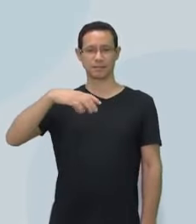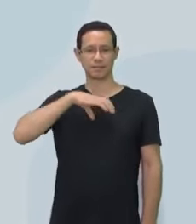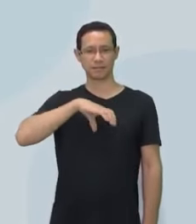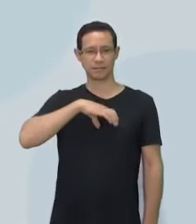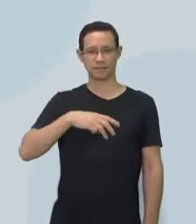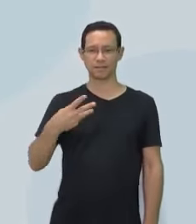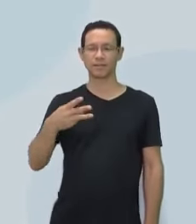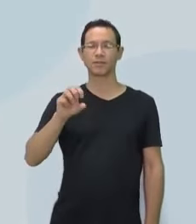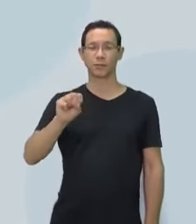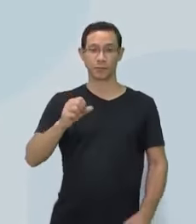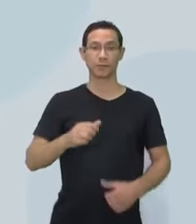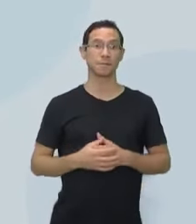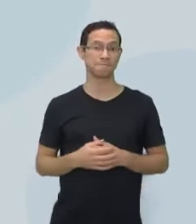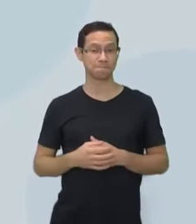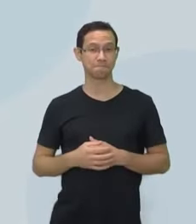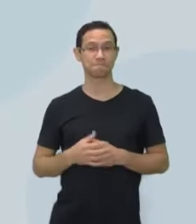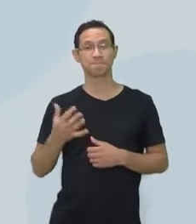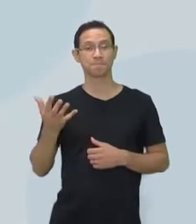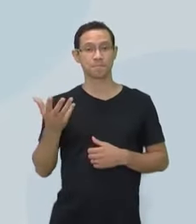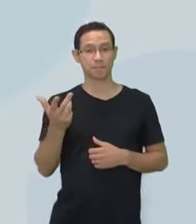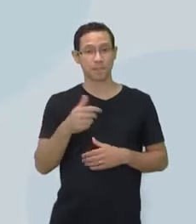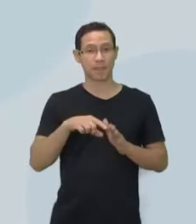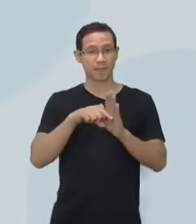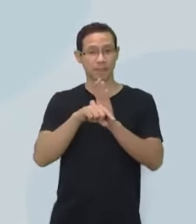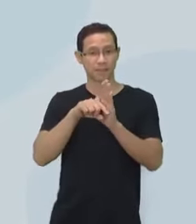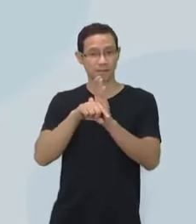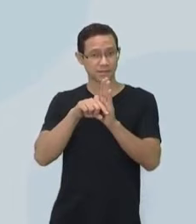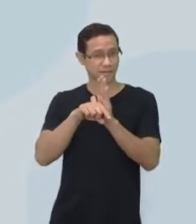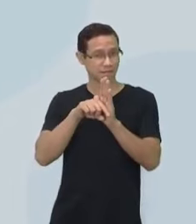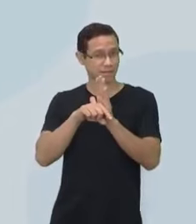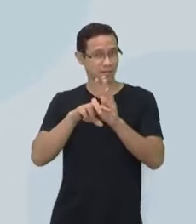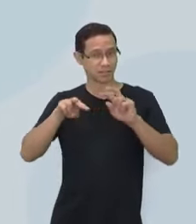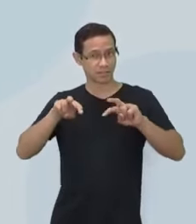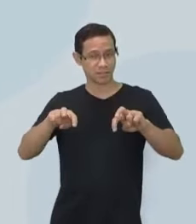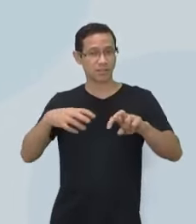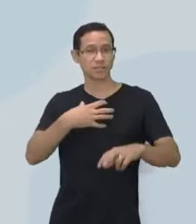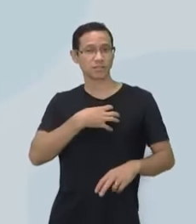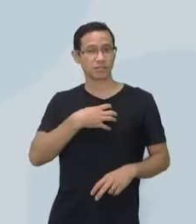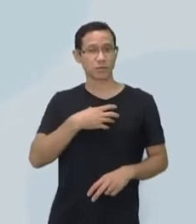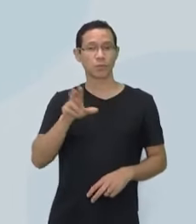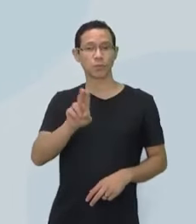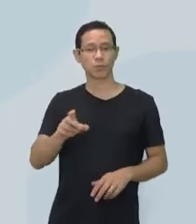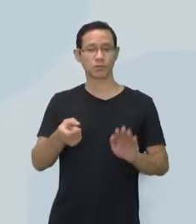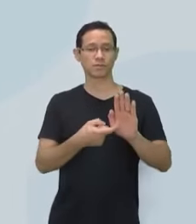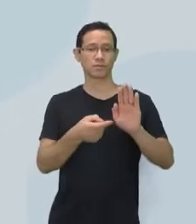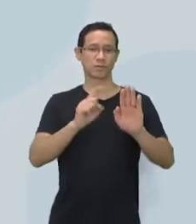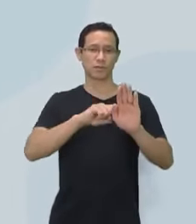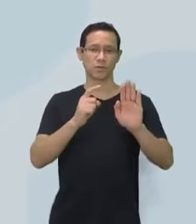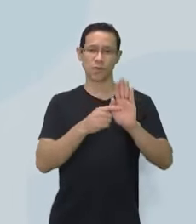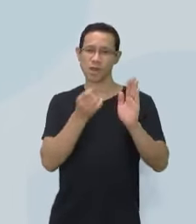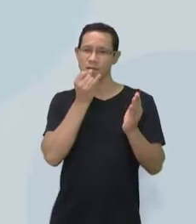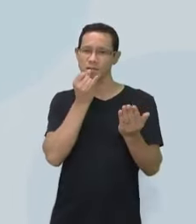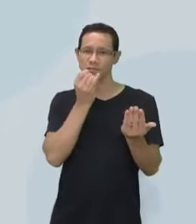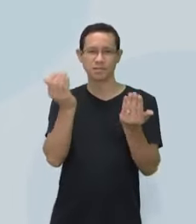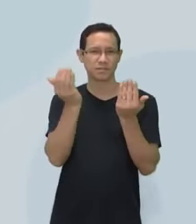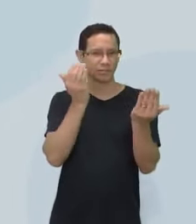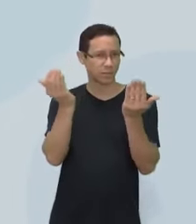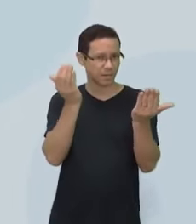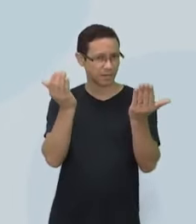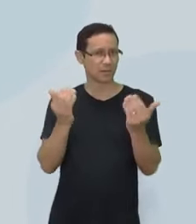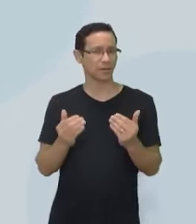38. A descrição da habilidade é analisar os efeitos de sentido do uso de figuras de linguagem como